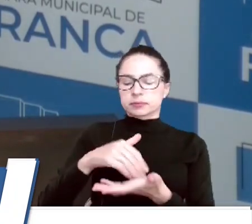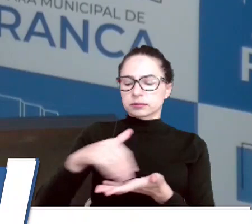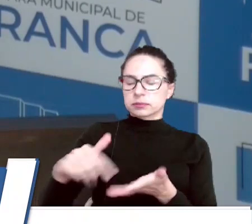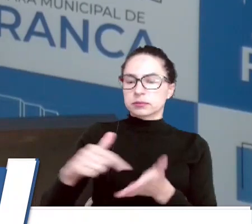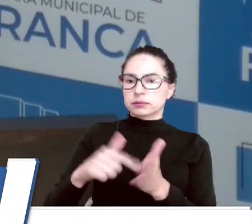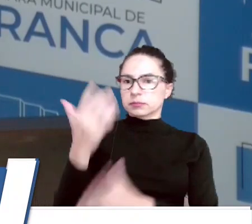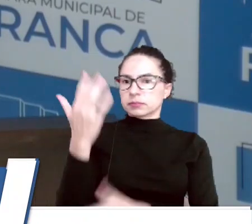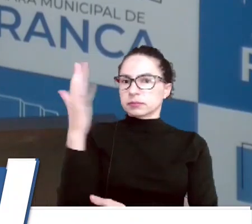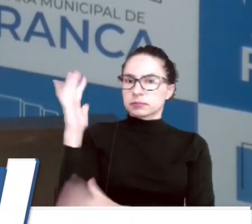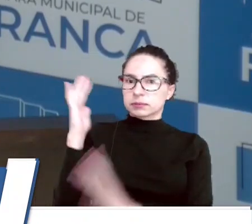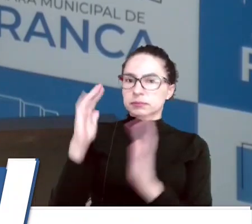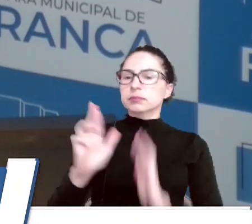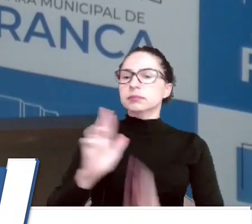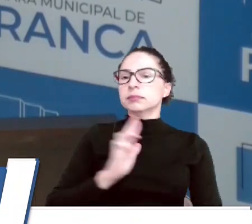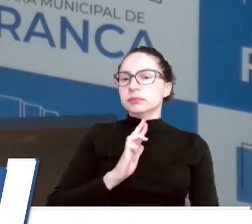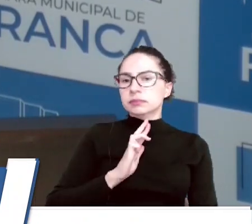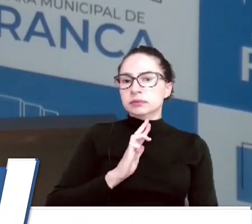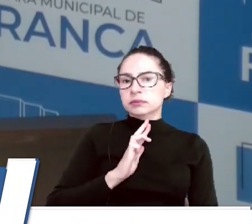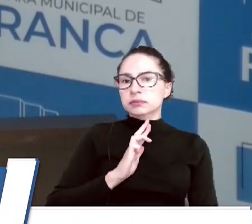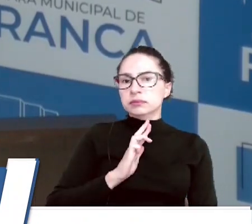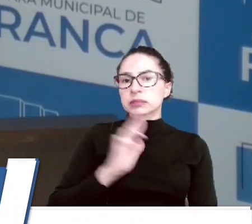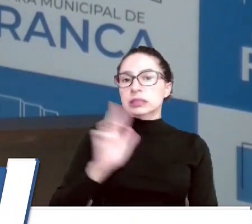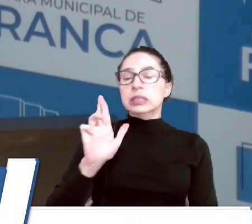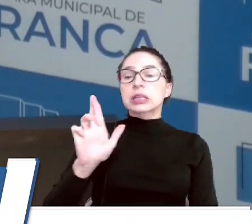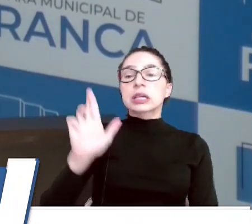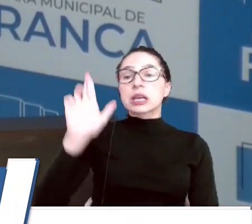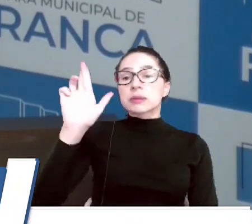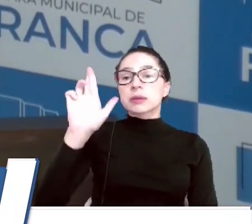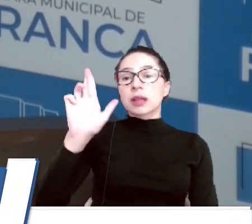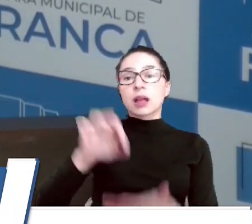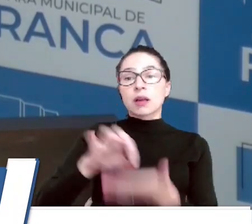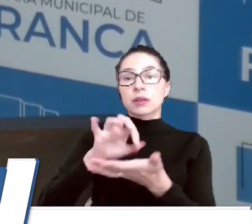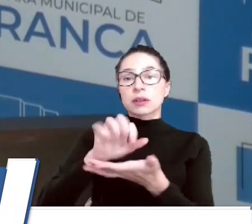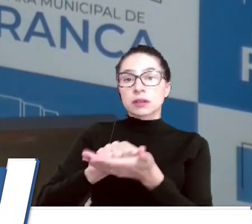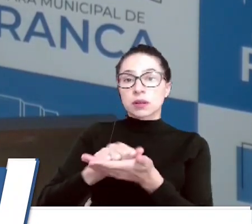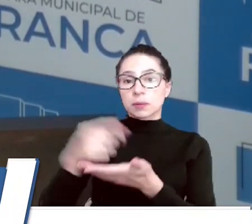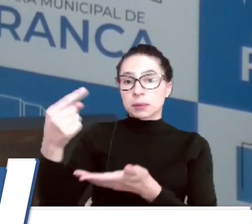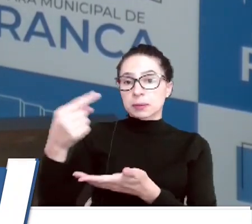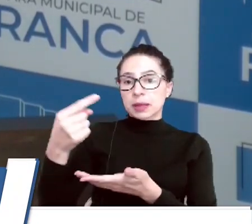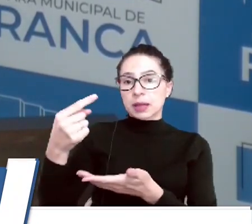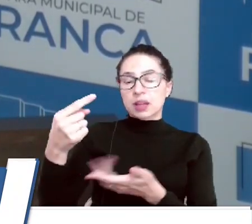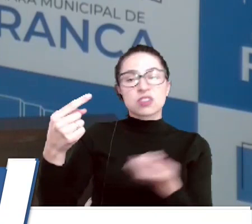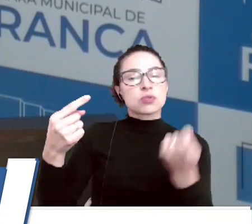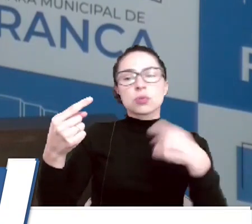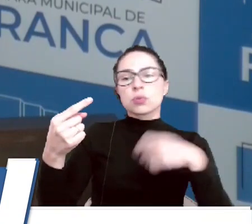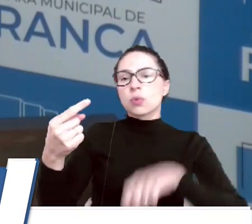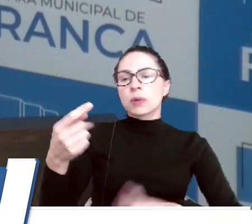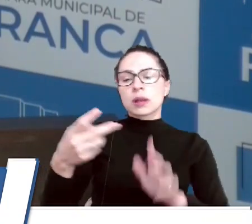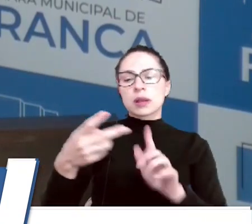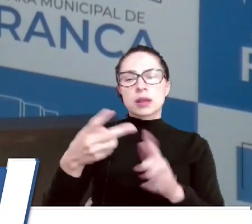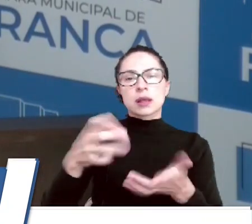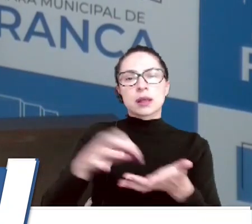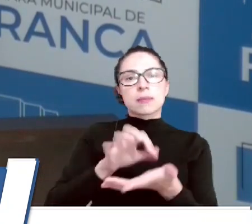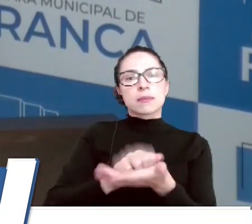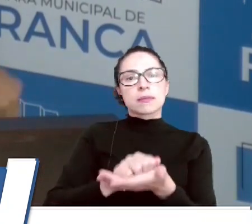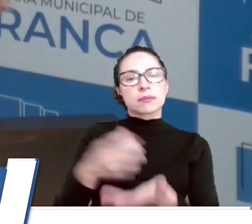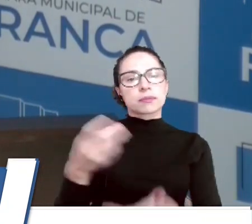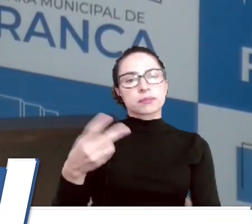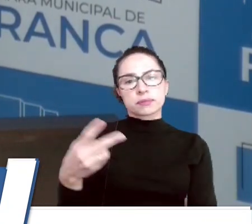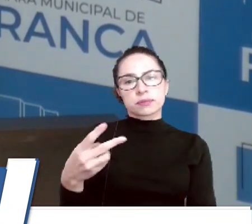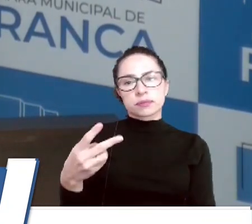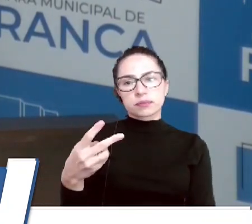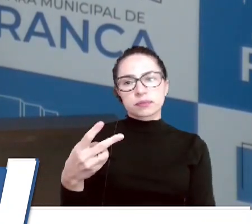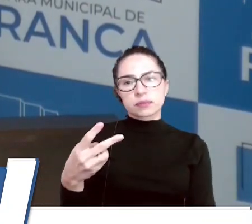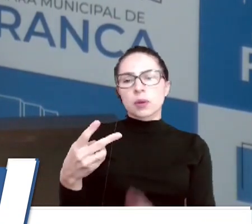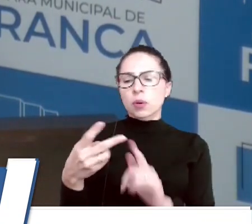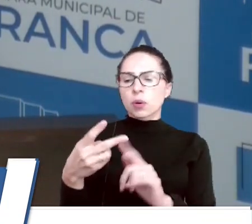Ambiente responde, quem aderiu ao primeiro não precisa aderir ao segundo. O